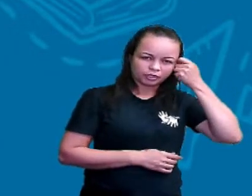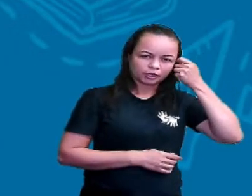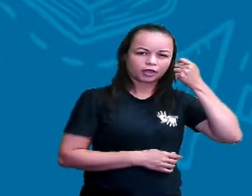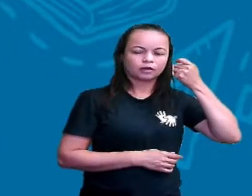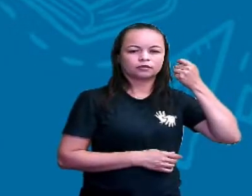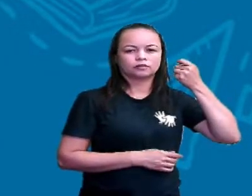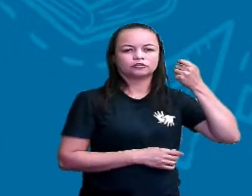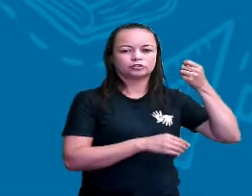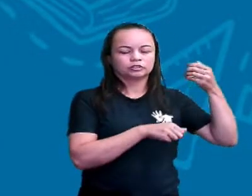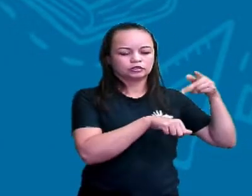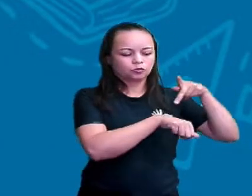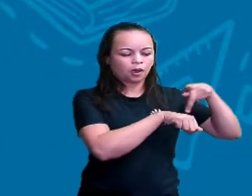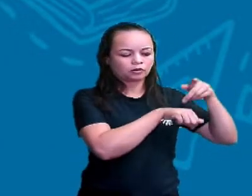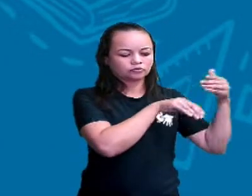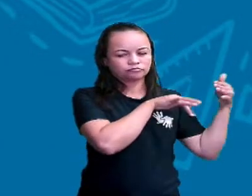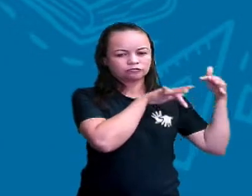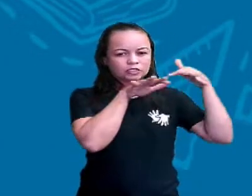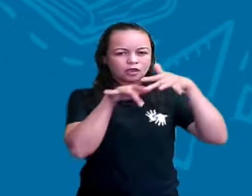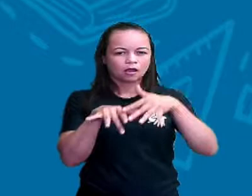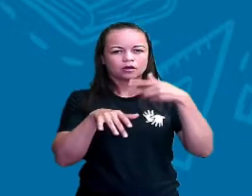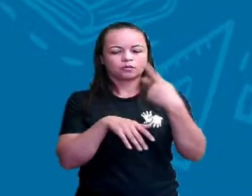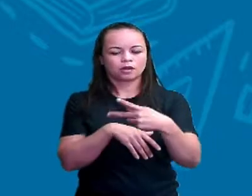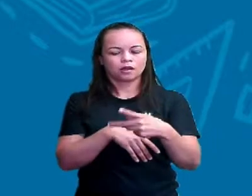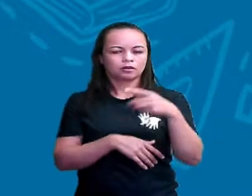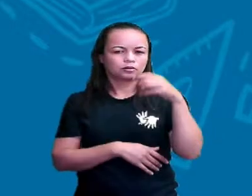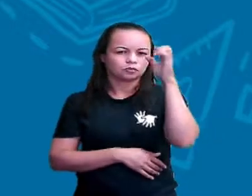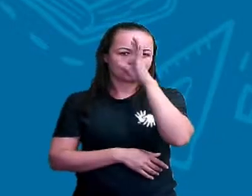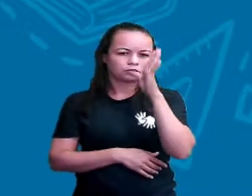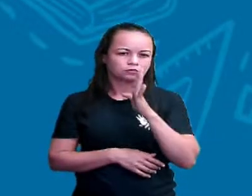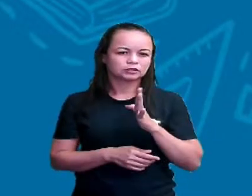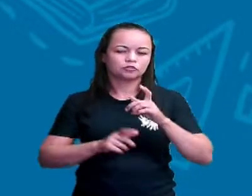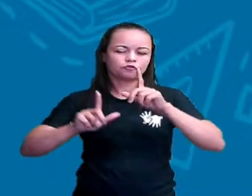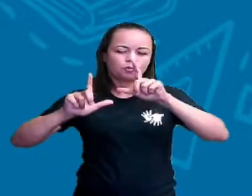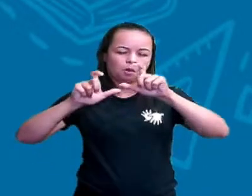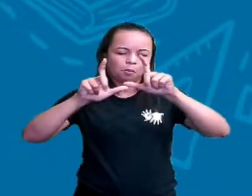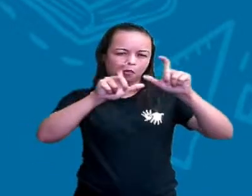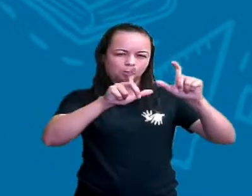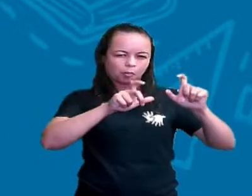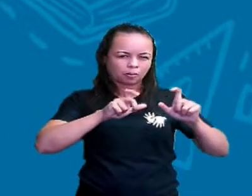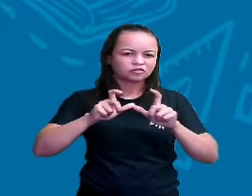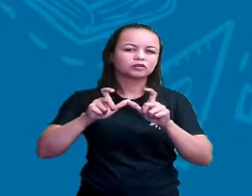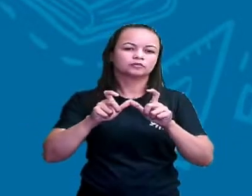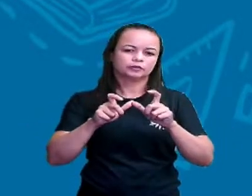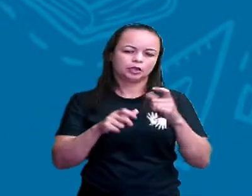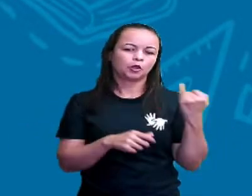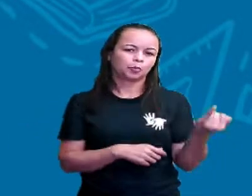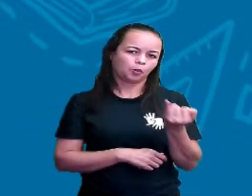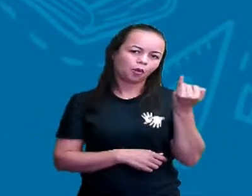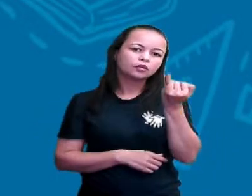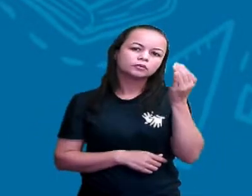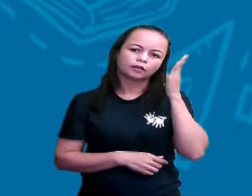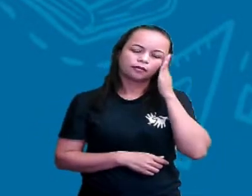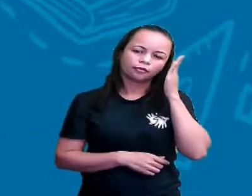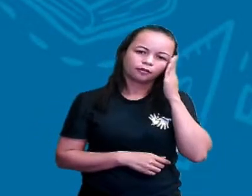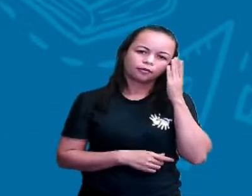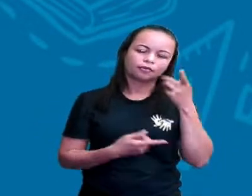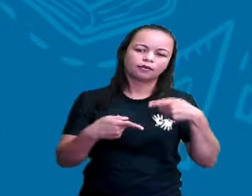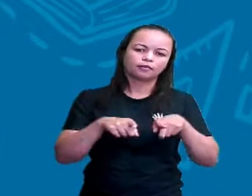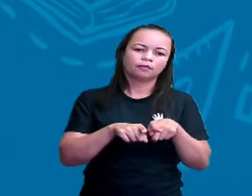para o Brasil, né, em regime de escravidão, né, e foram fotografadas. É importante a gente ver também